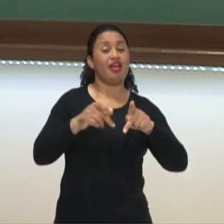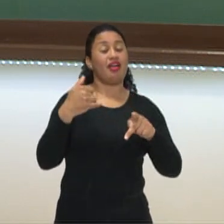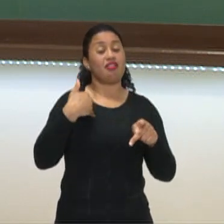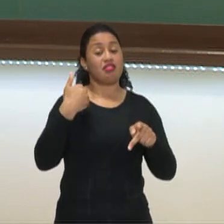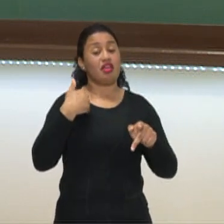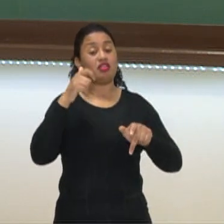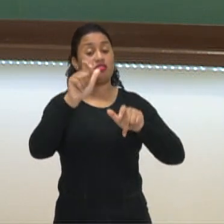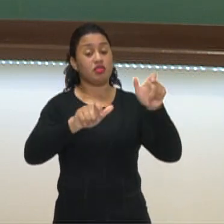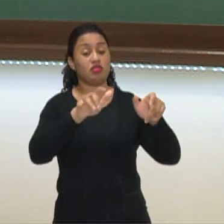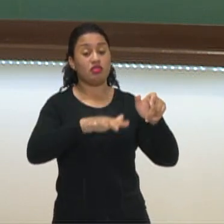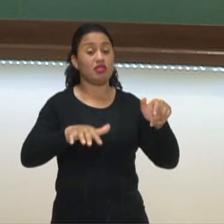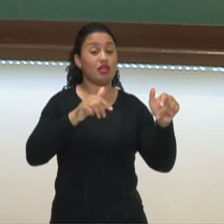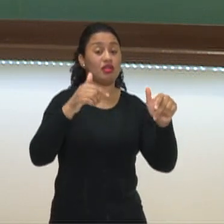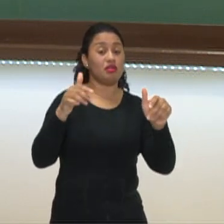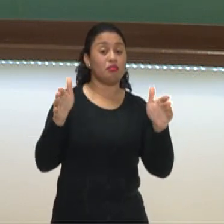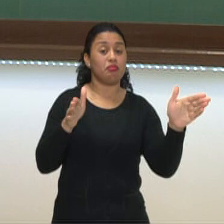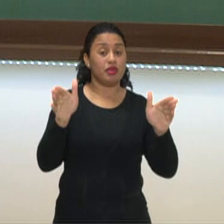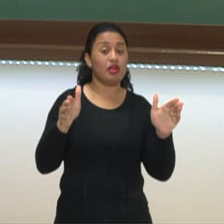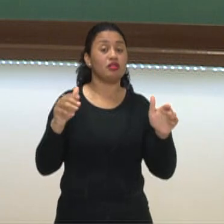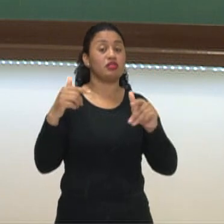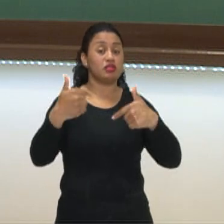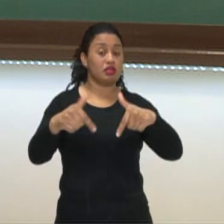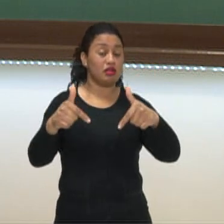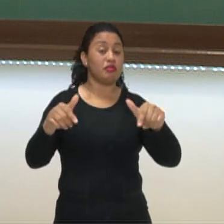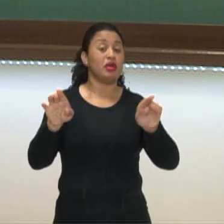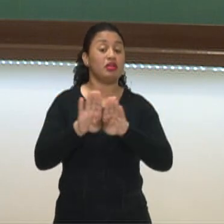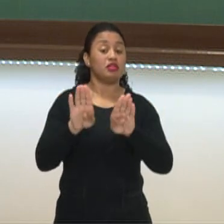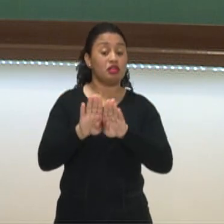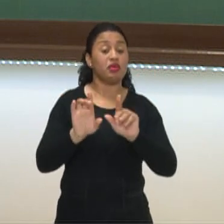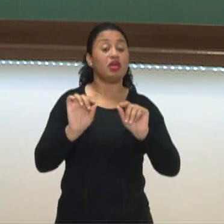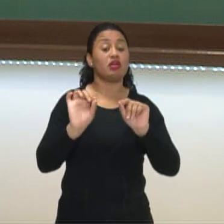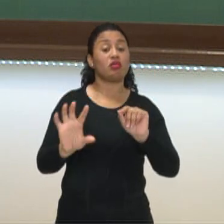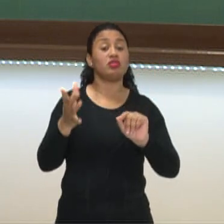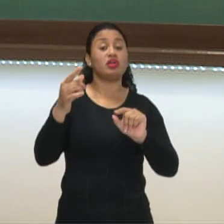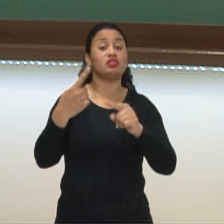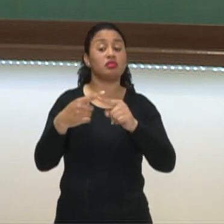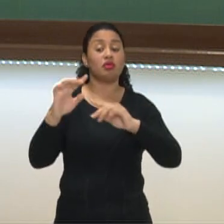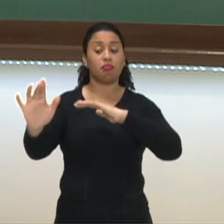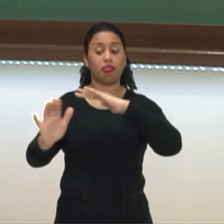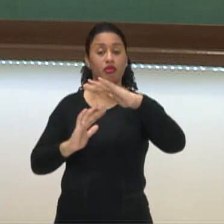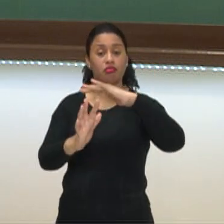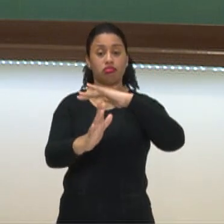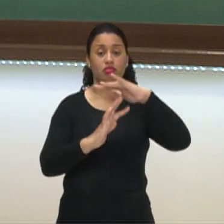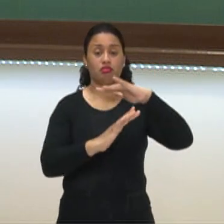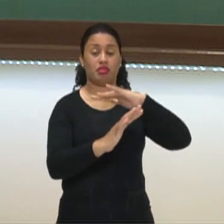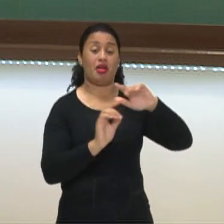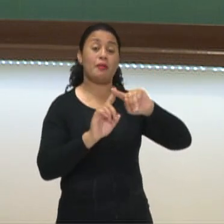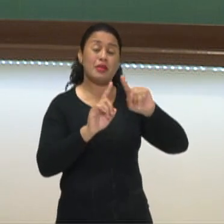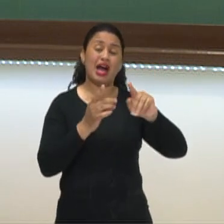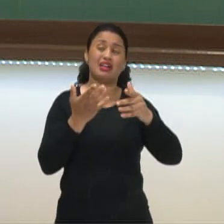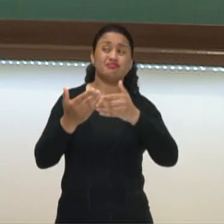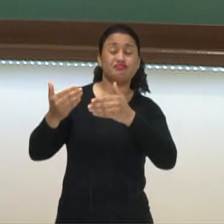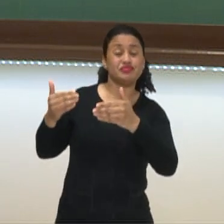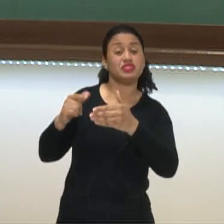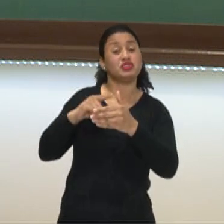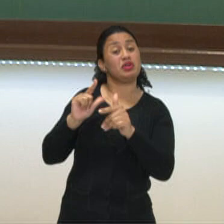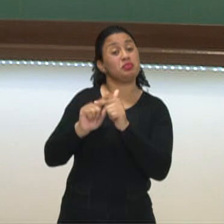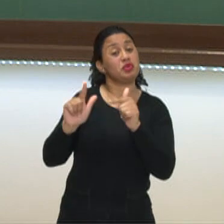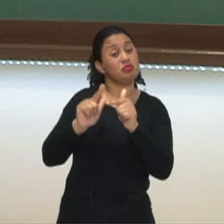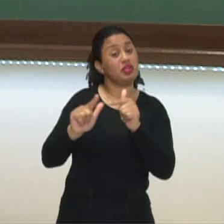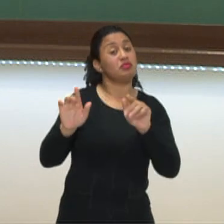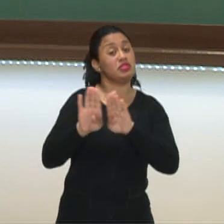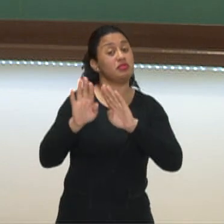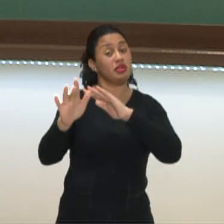pessoas no mercado de trabalho, só acontece através da migração. Mas recentemente nós tivemos alguns problemas quanto a isso